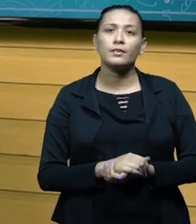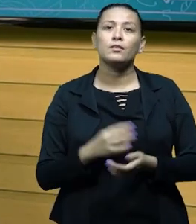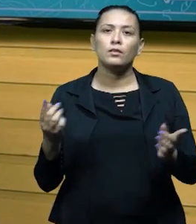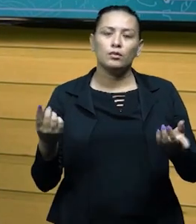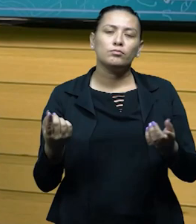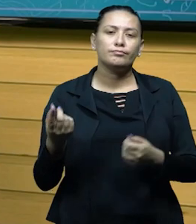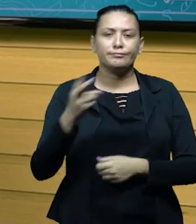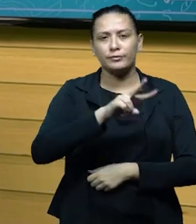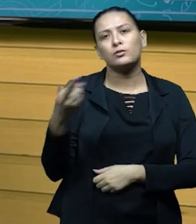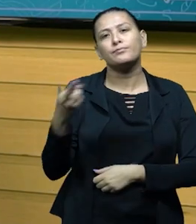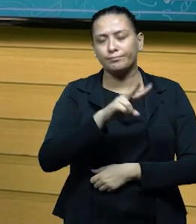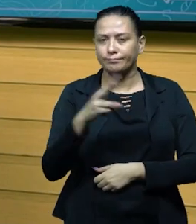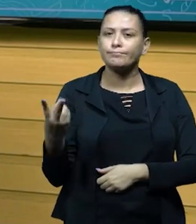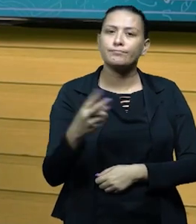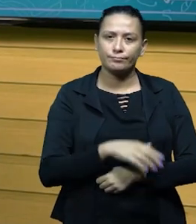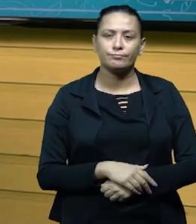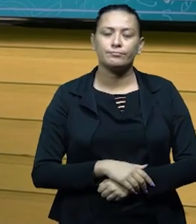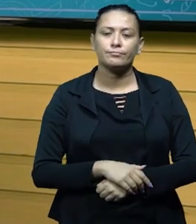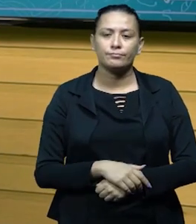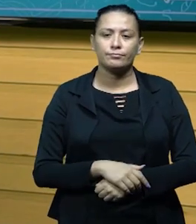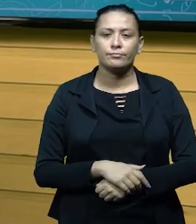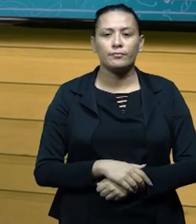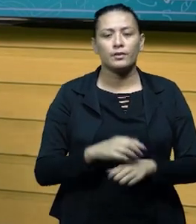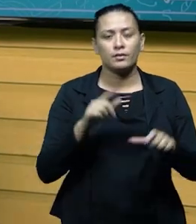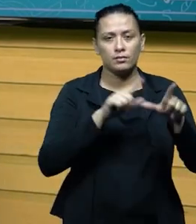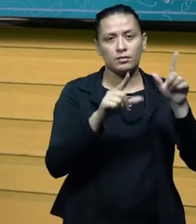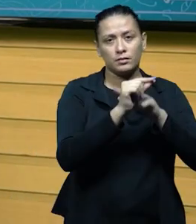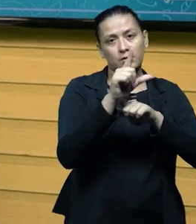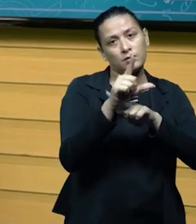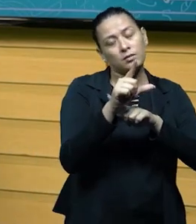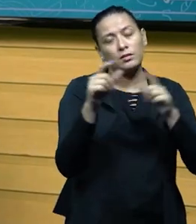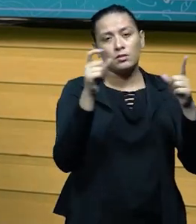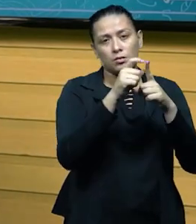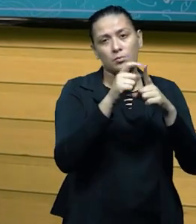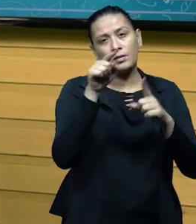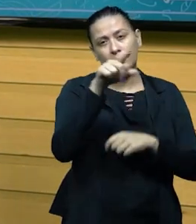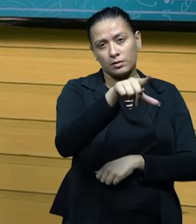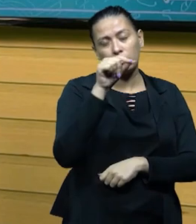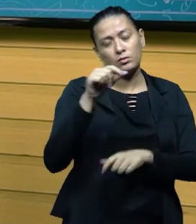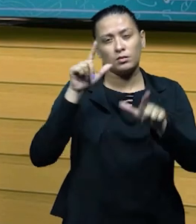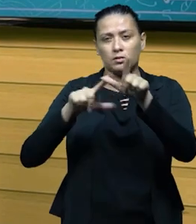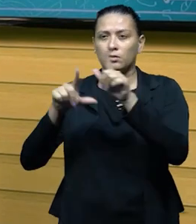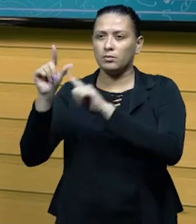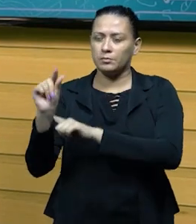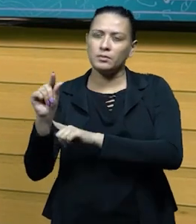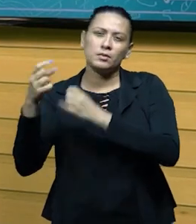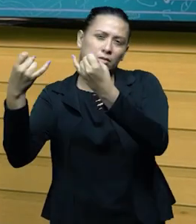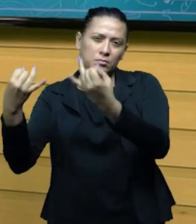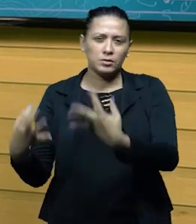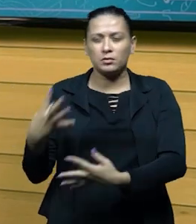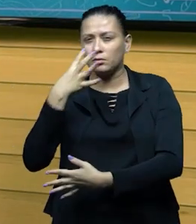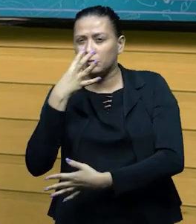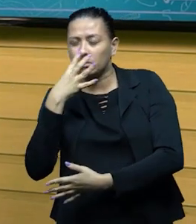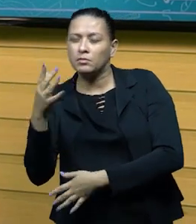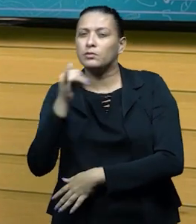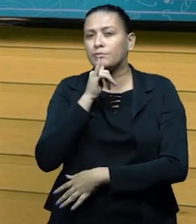a gente faz essa mescla de letras grandes aquelas palavras que você quer destacar e as pequenas você vai colocar explicações observações